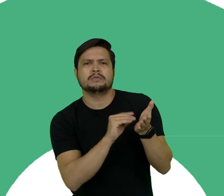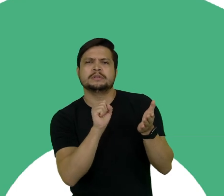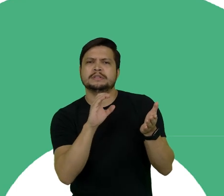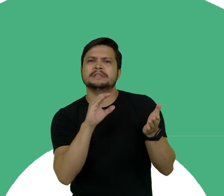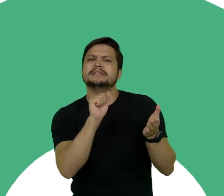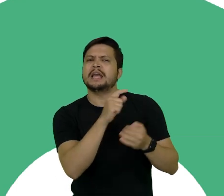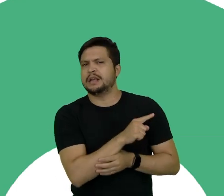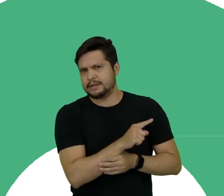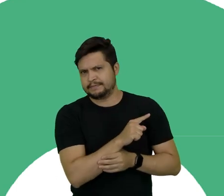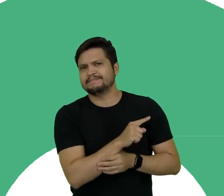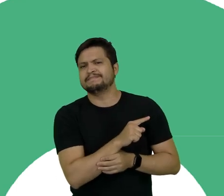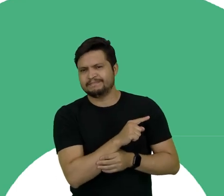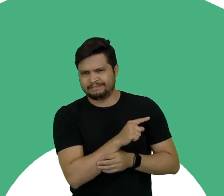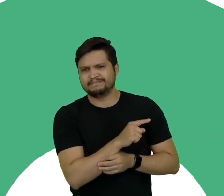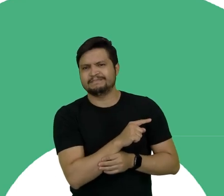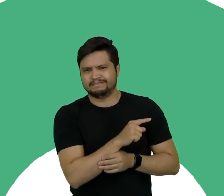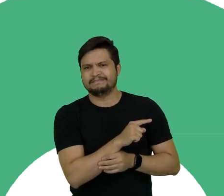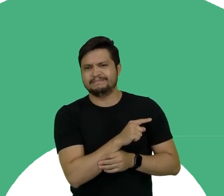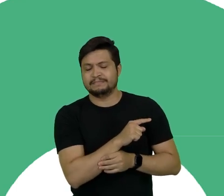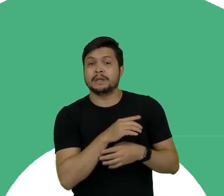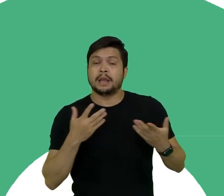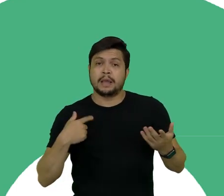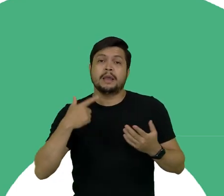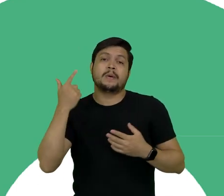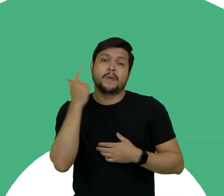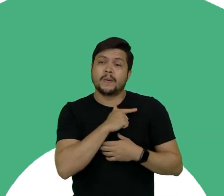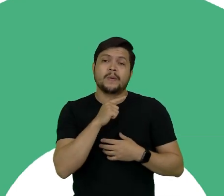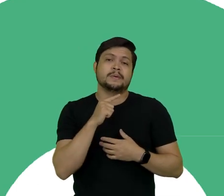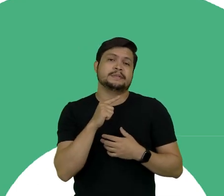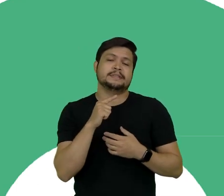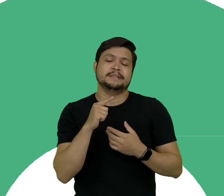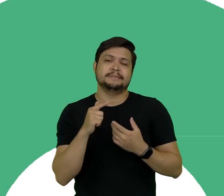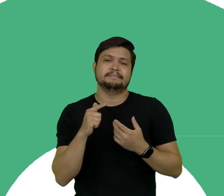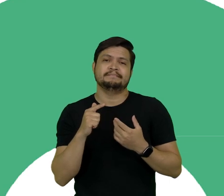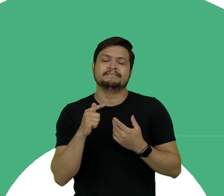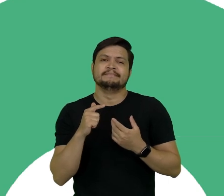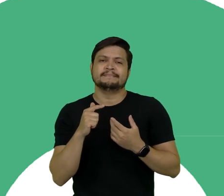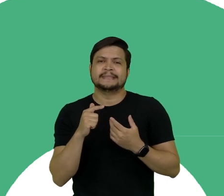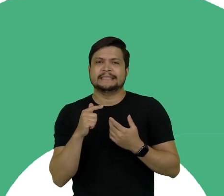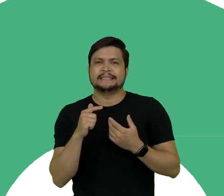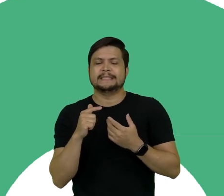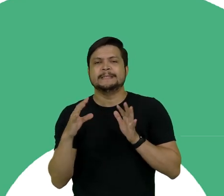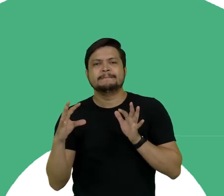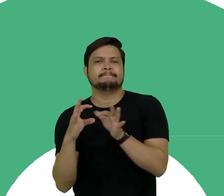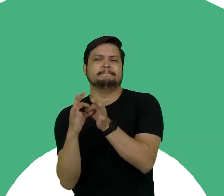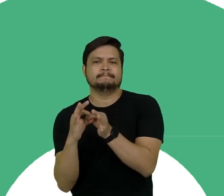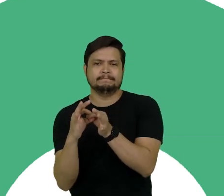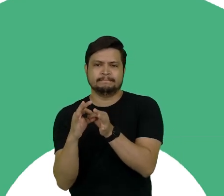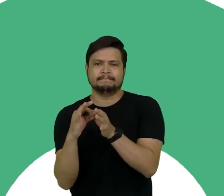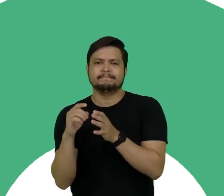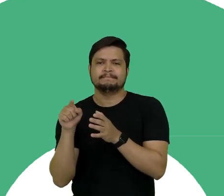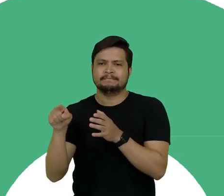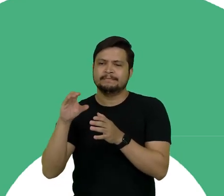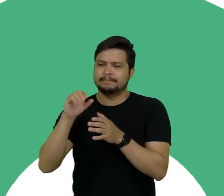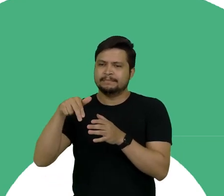dessa condição da seca, se eu convenci a CNA, por que eu não vou convencer vocês? Porque assim,